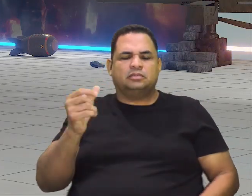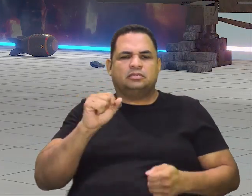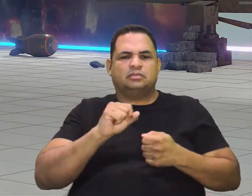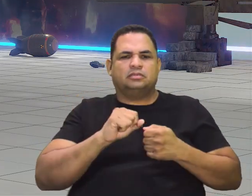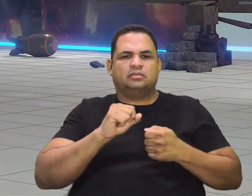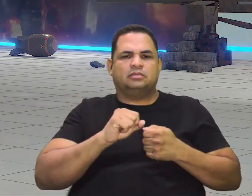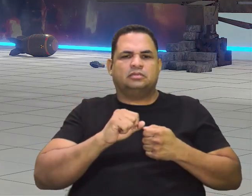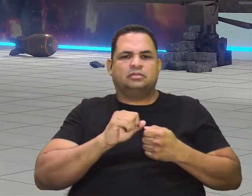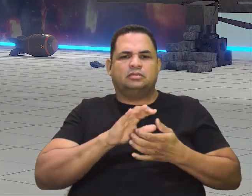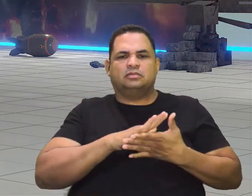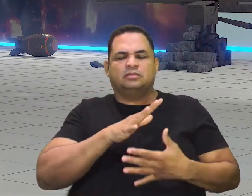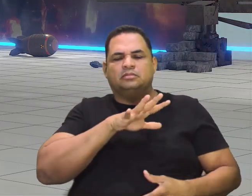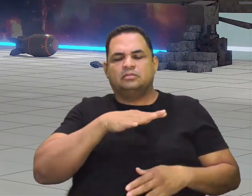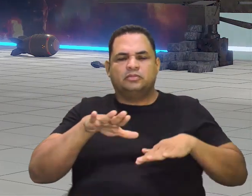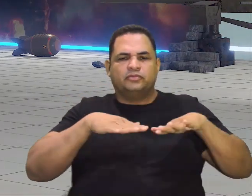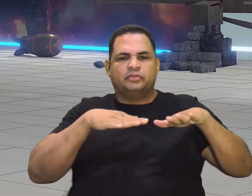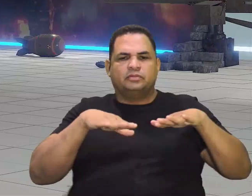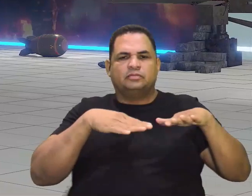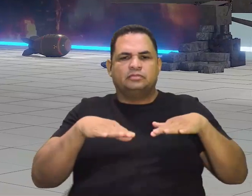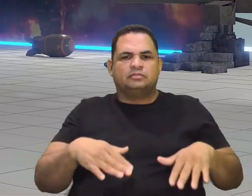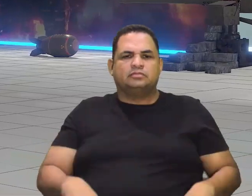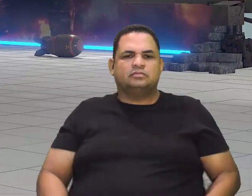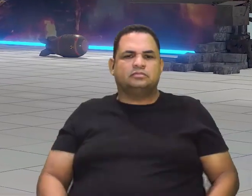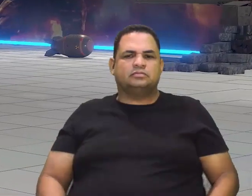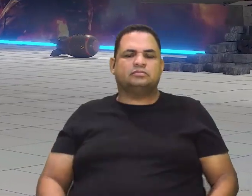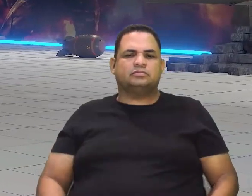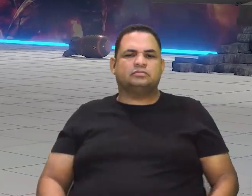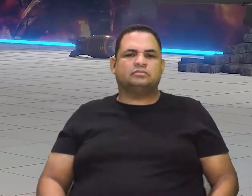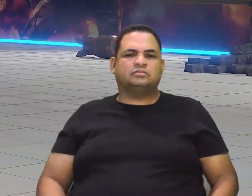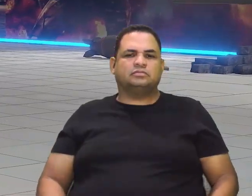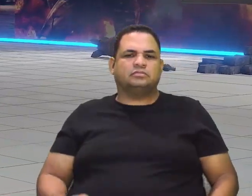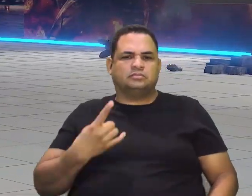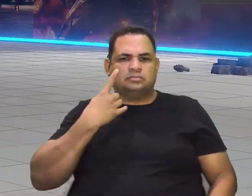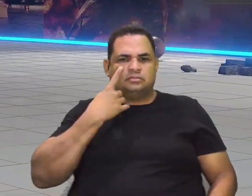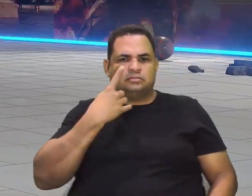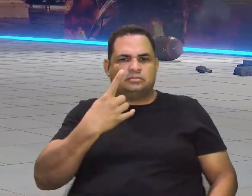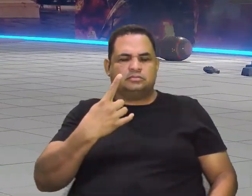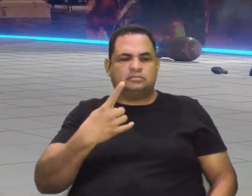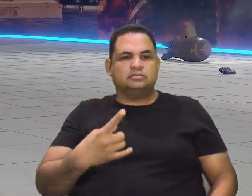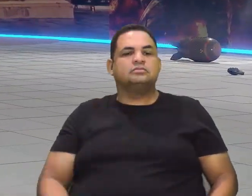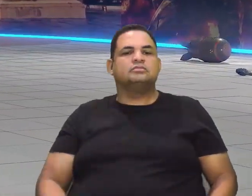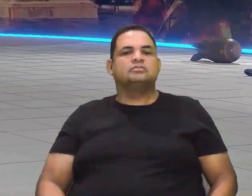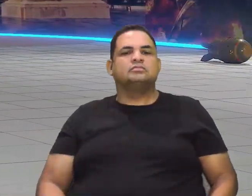esse cenário movimentar, meu diretor. Para a gente ver aí direitinho.